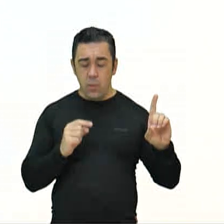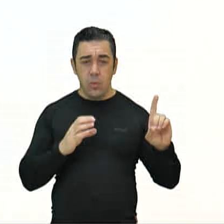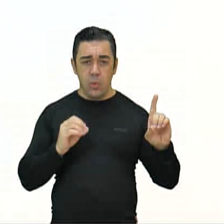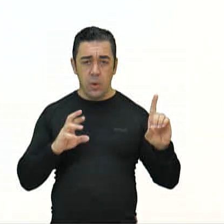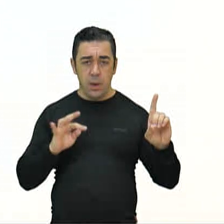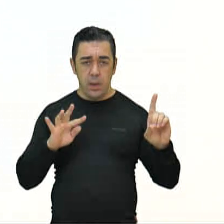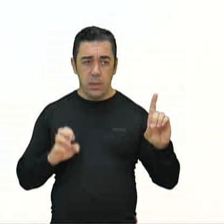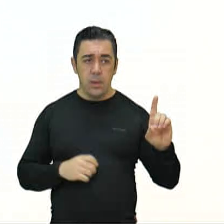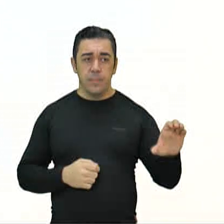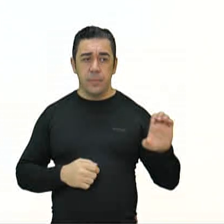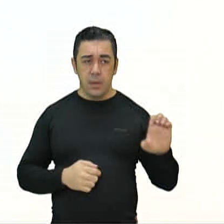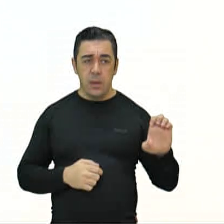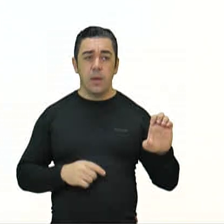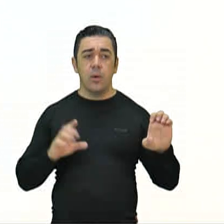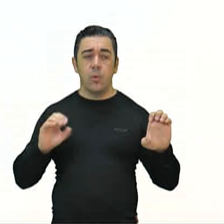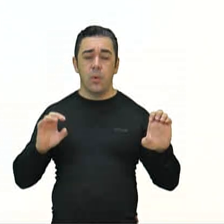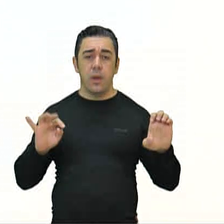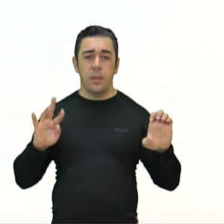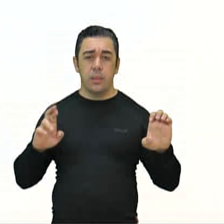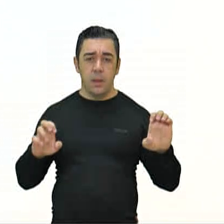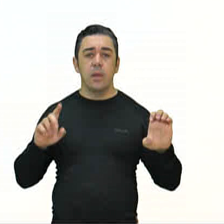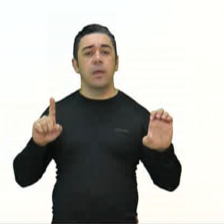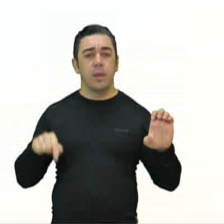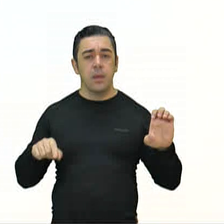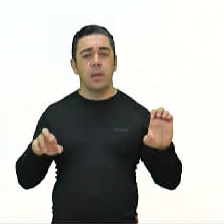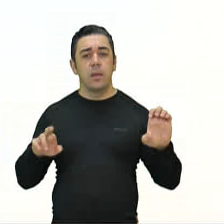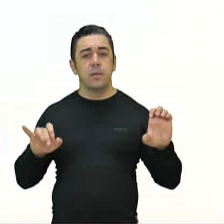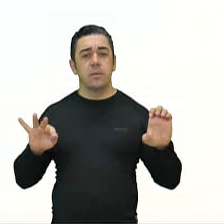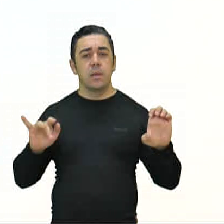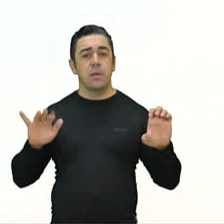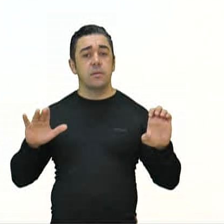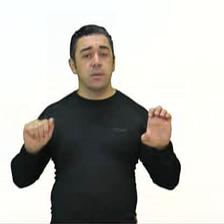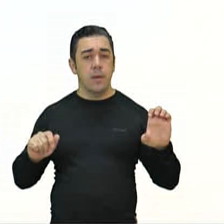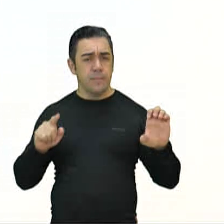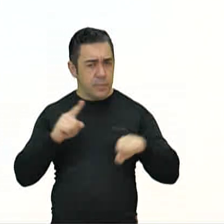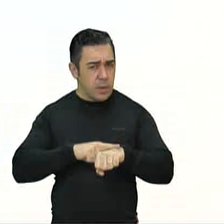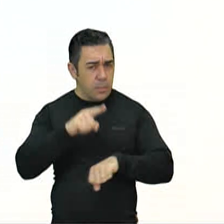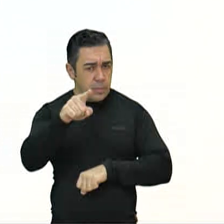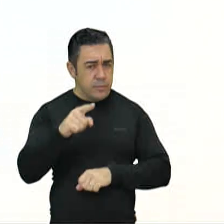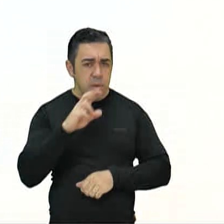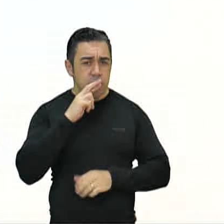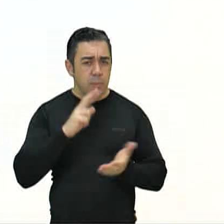corrente, letra E, corrente e resistência. Dá um tempinho e já voltamos aí.